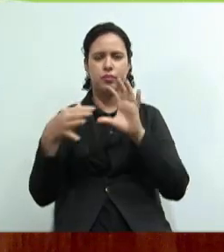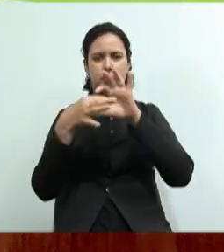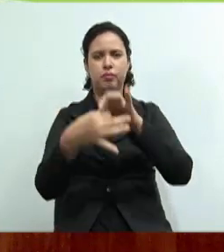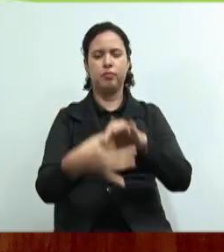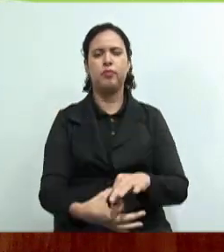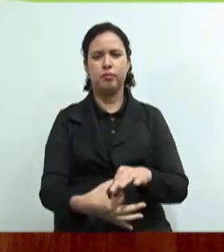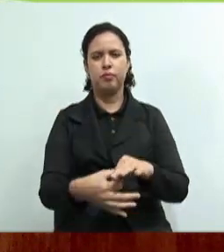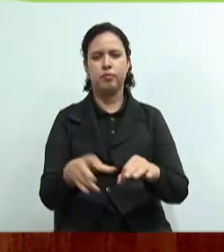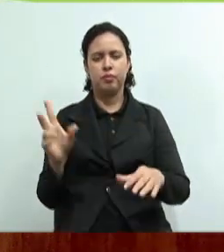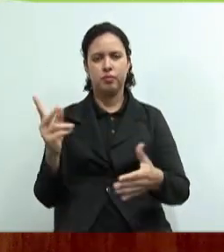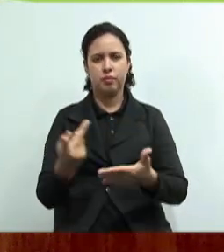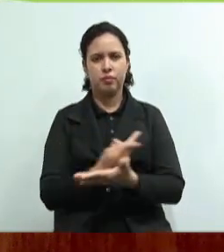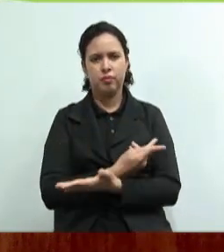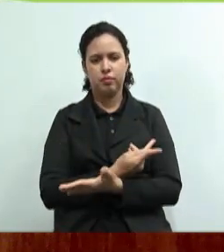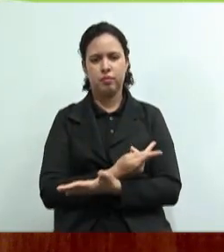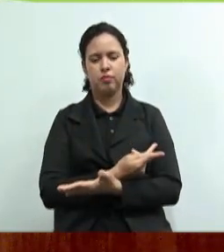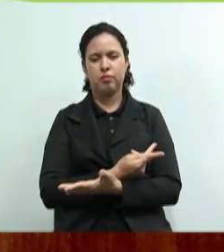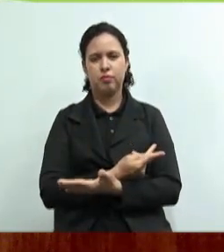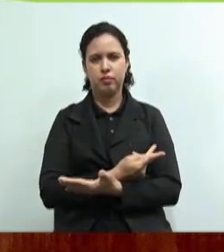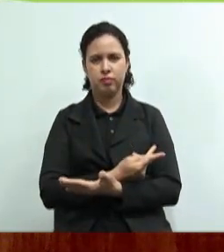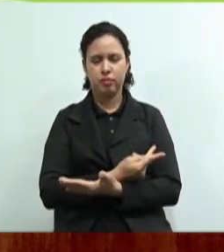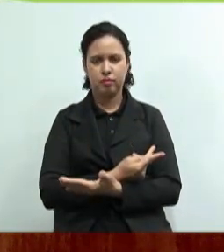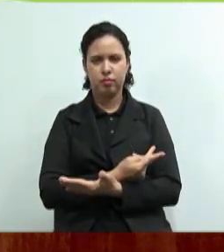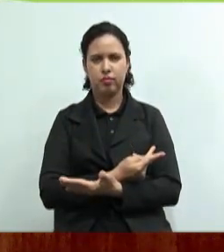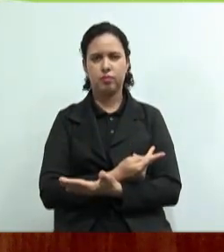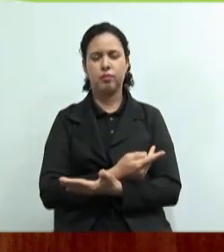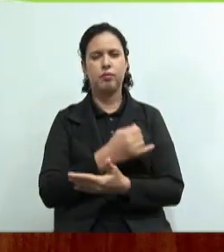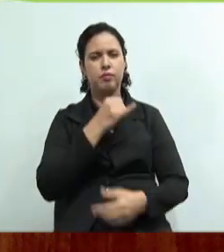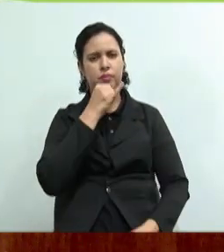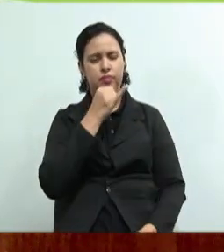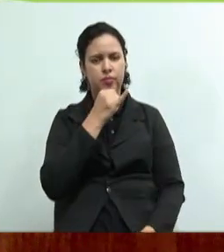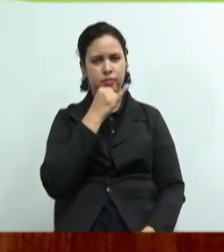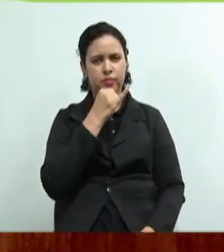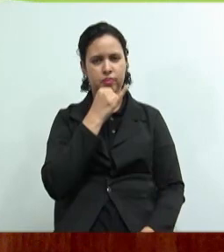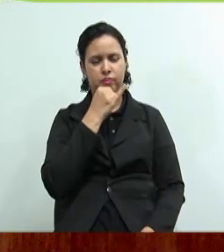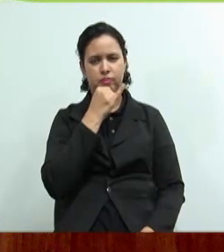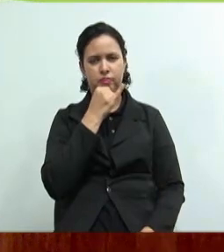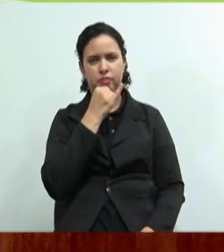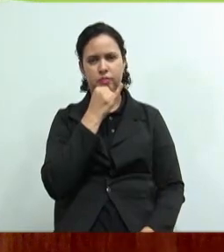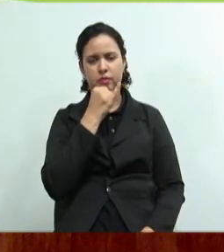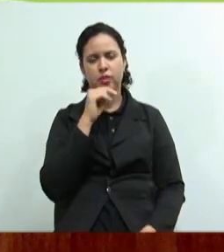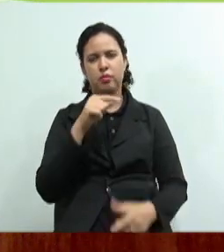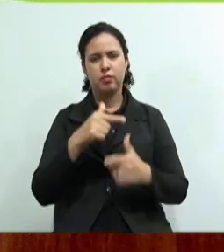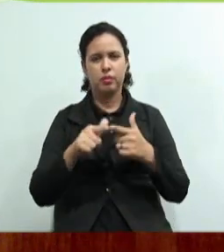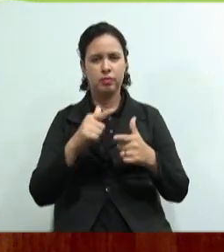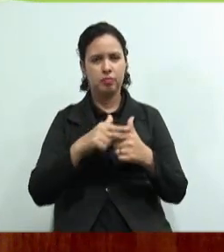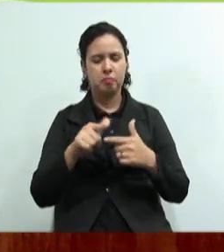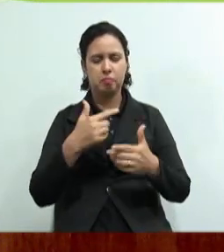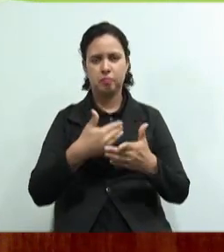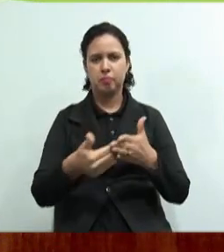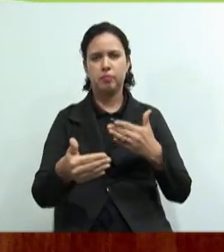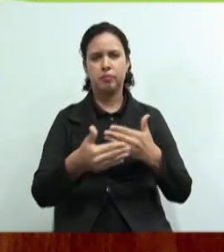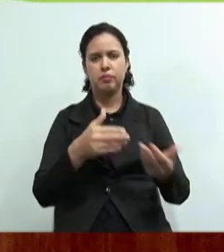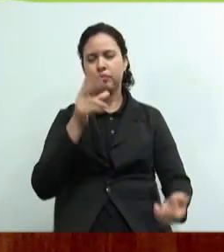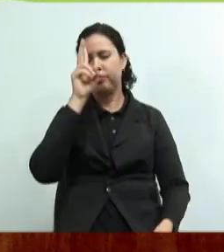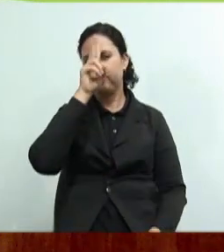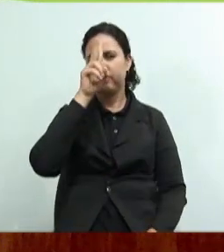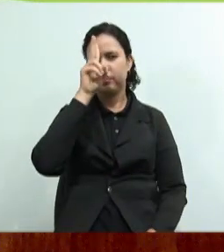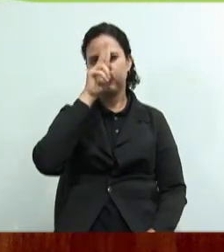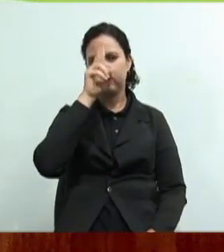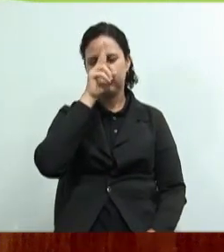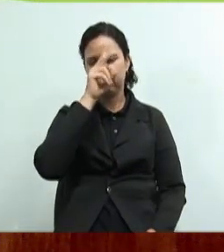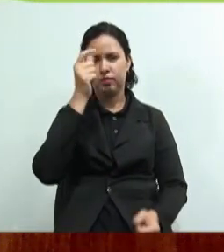um acidente ambiental, a uma catástrofe ambiental ou a um problema qualquer. Lembrando que quando